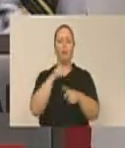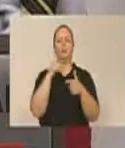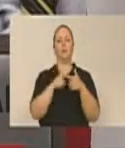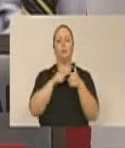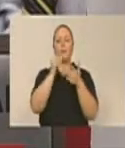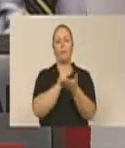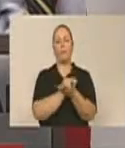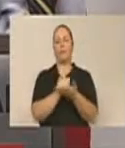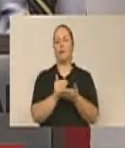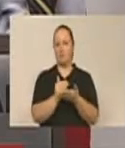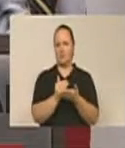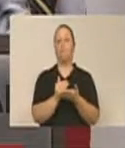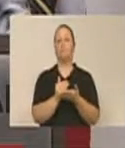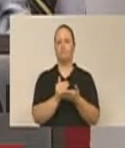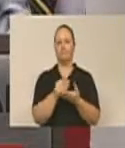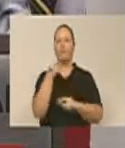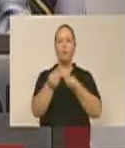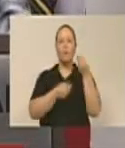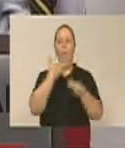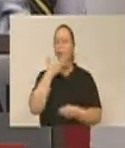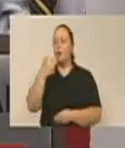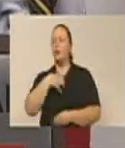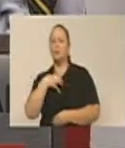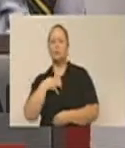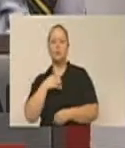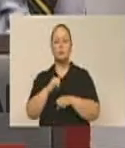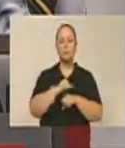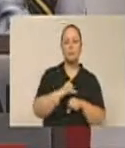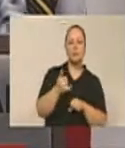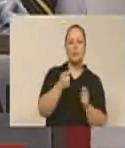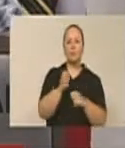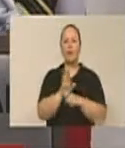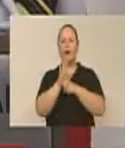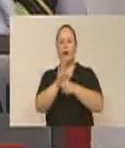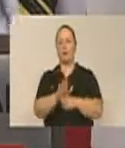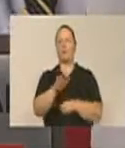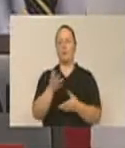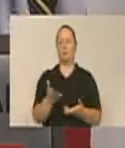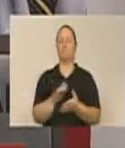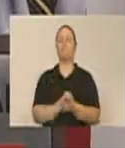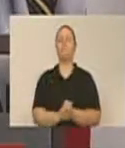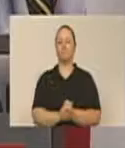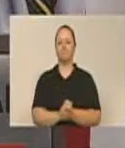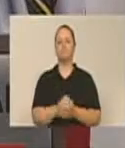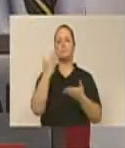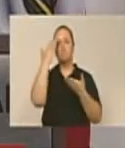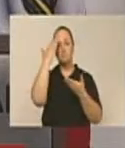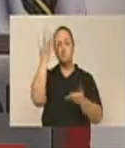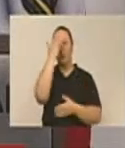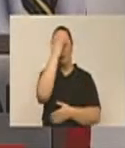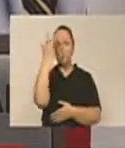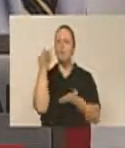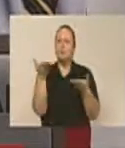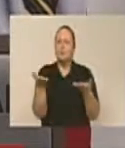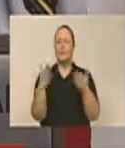problema, que esteja a melhor forma de poder colaborar com essas pessoas. Obrigado. E as pessoas em casa, acho que deu de